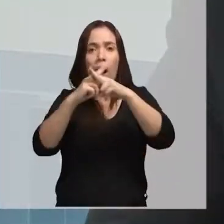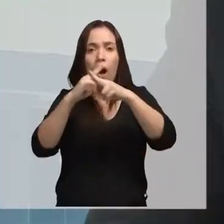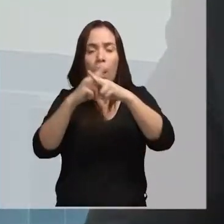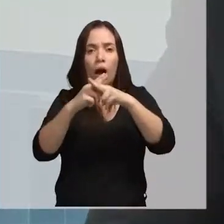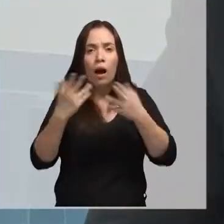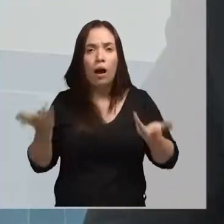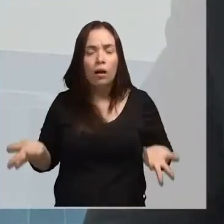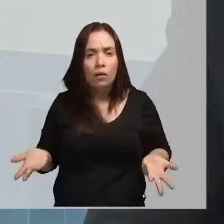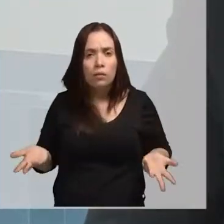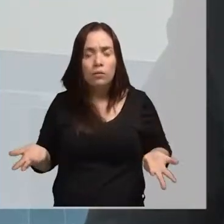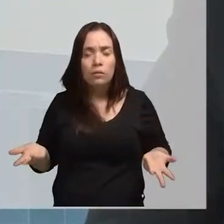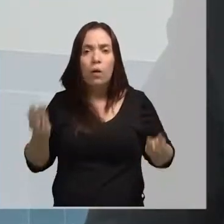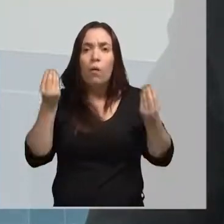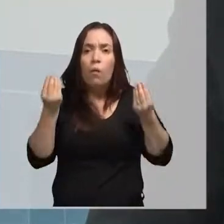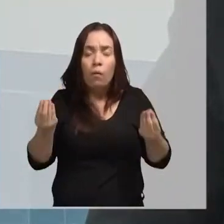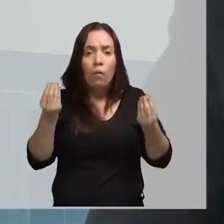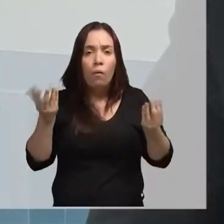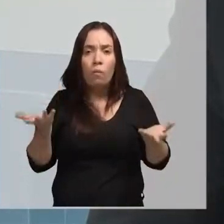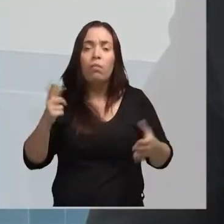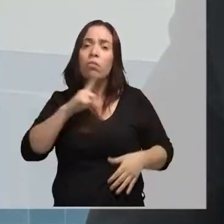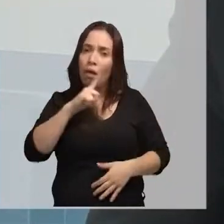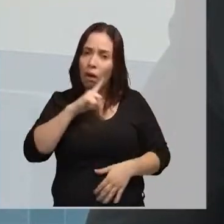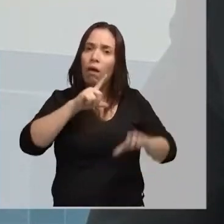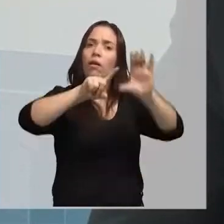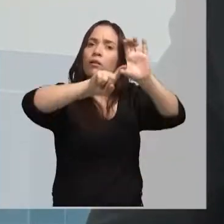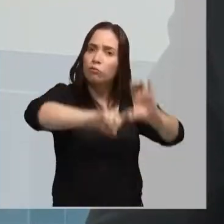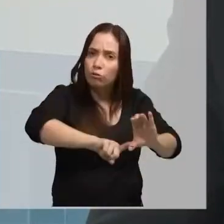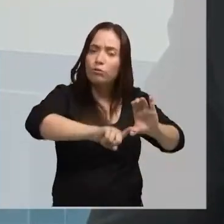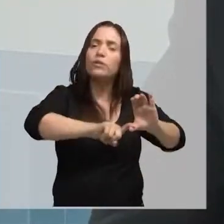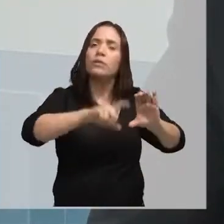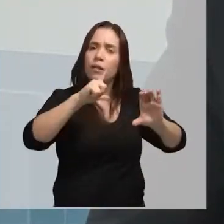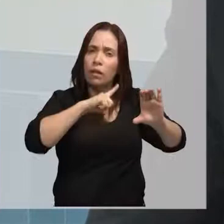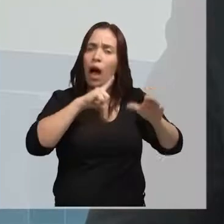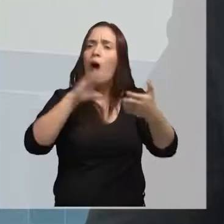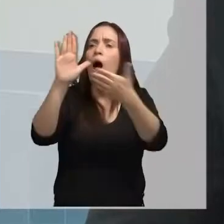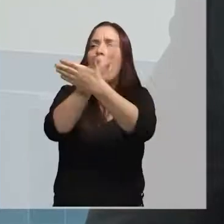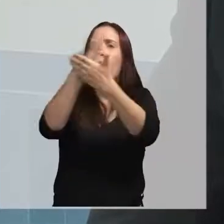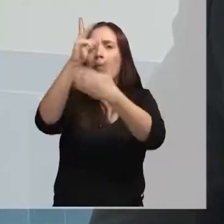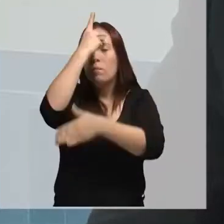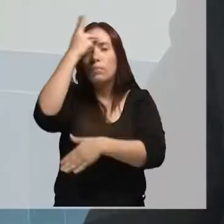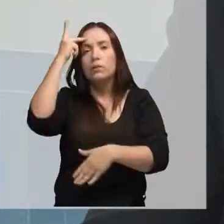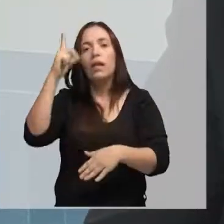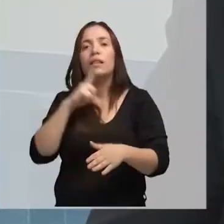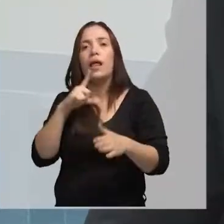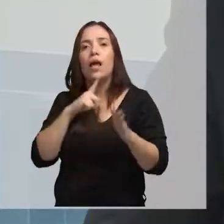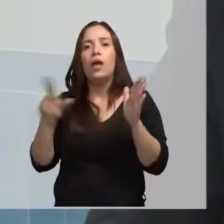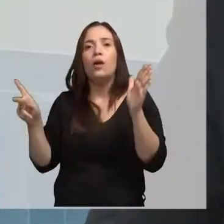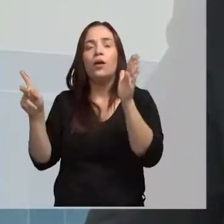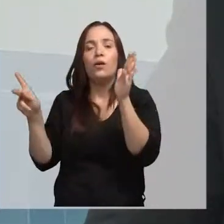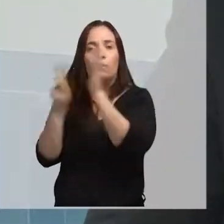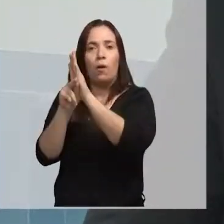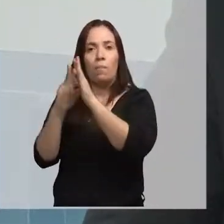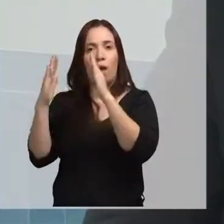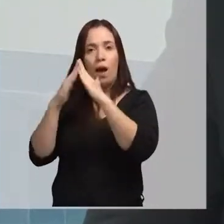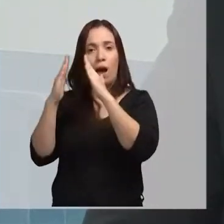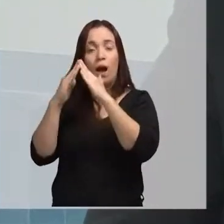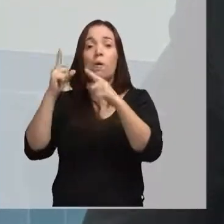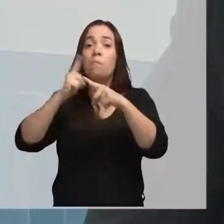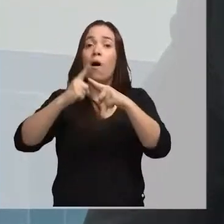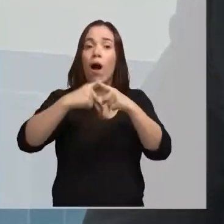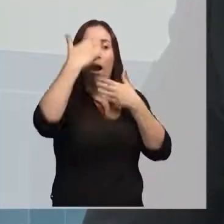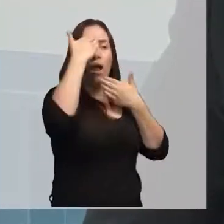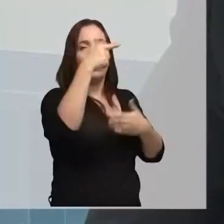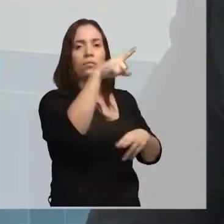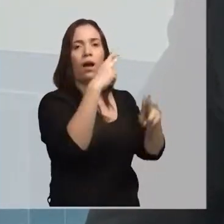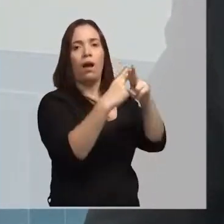monstruoso, né? O que tem de... Algumas pessoas que têm alguma casa para morar, tem porque a Caixa Econômica existe. Aí os caras